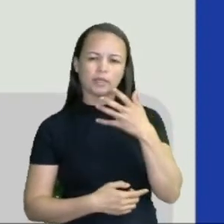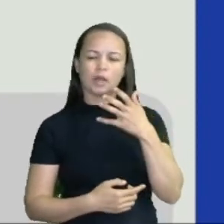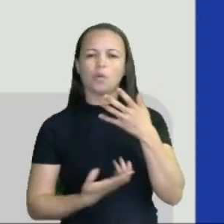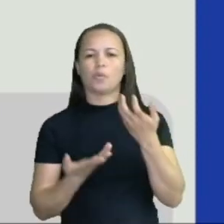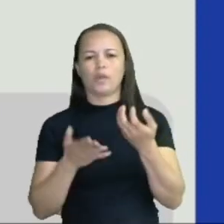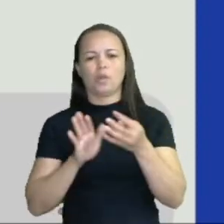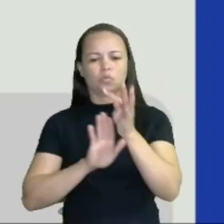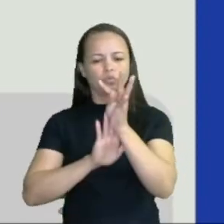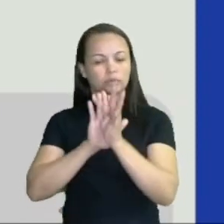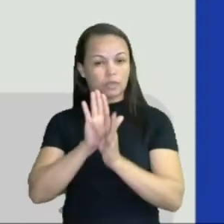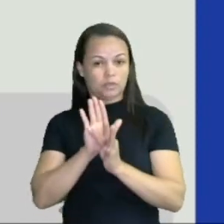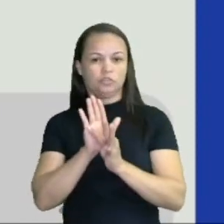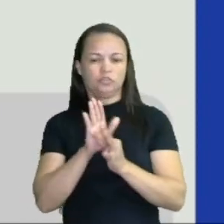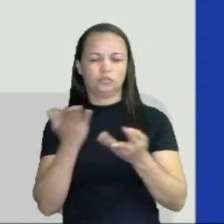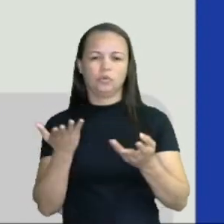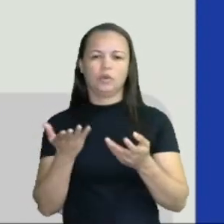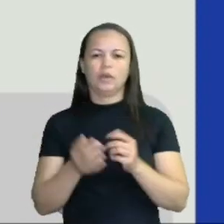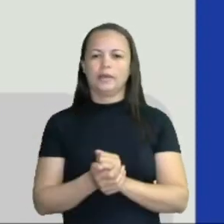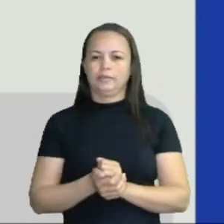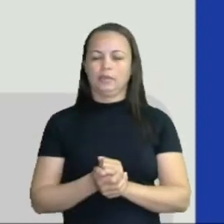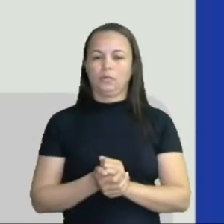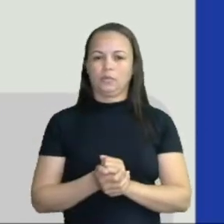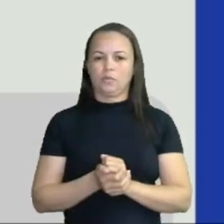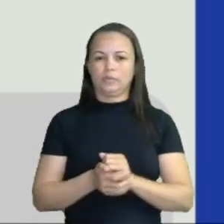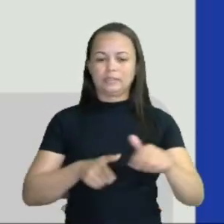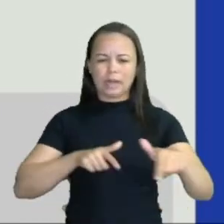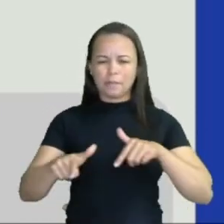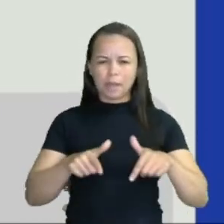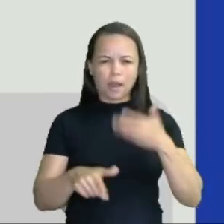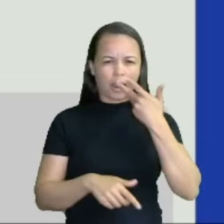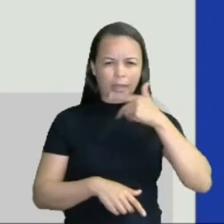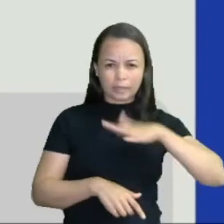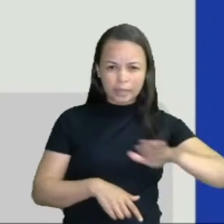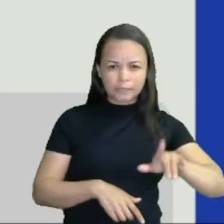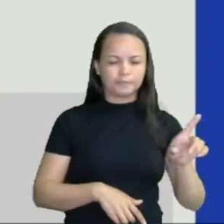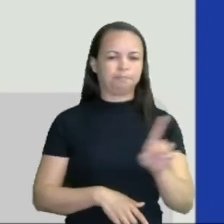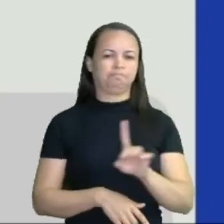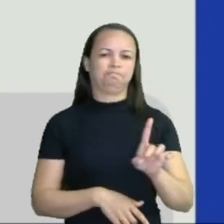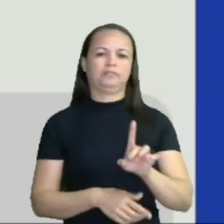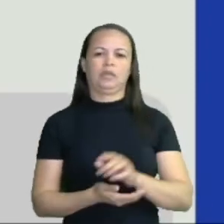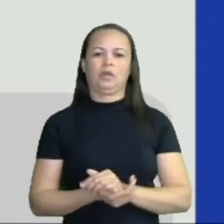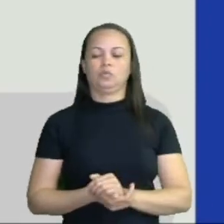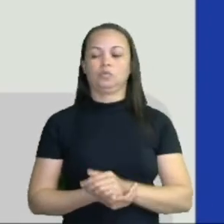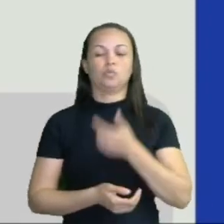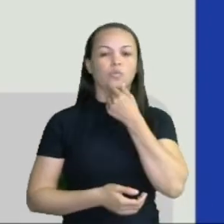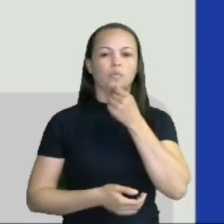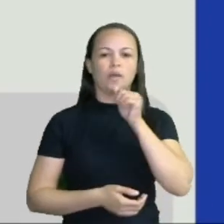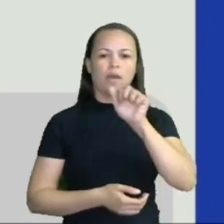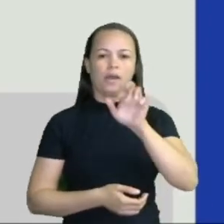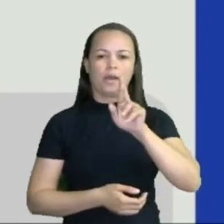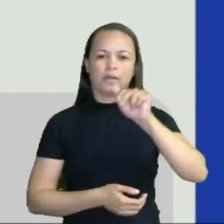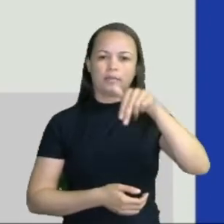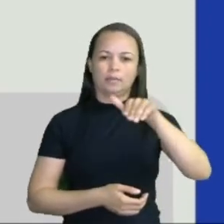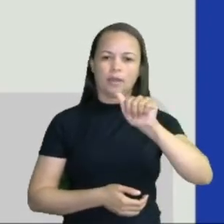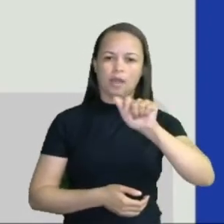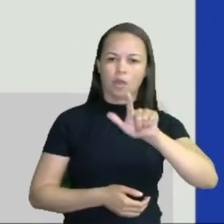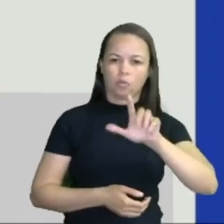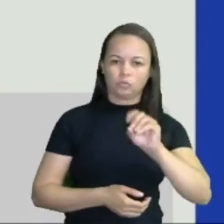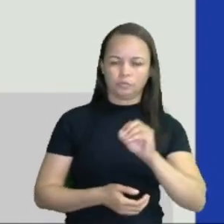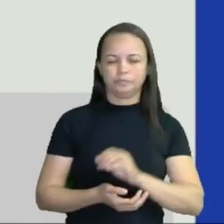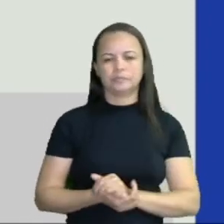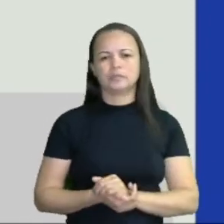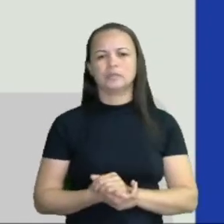música intitulada por Criança Não Trabalha, de Arnaldo Antunes. Lápis,